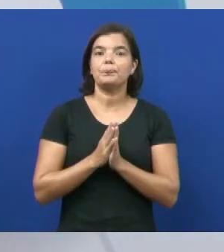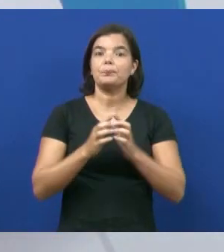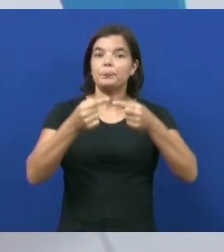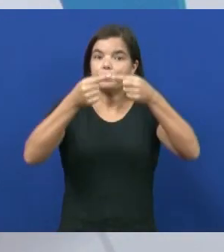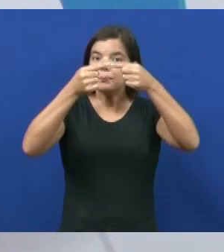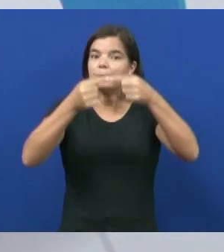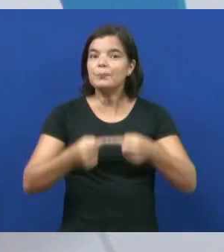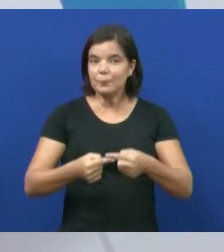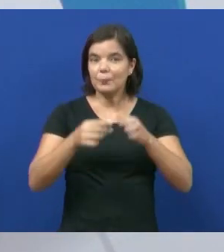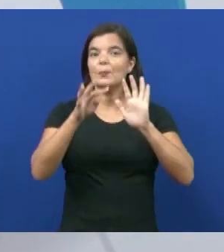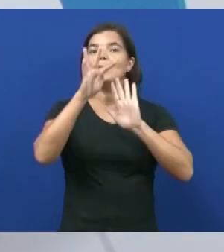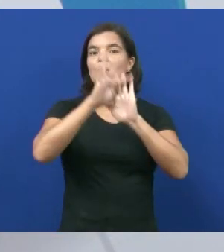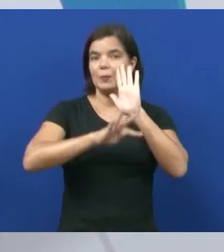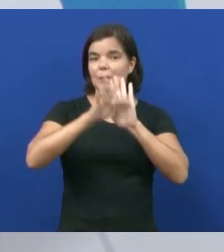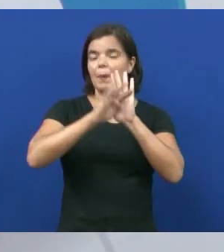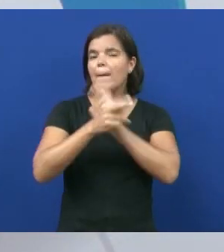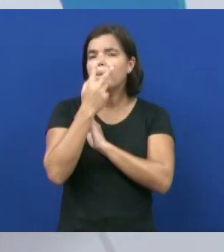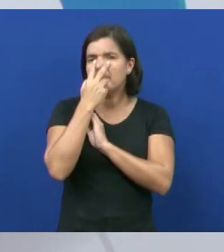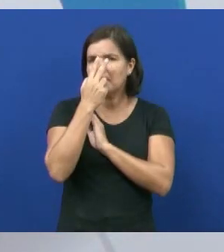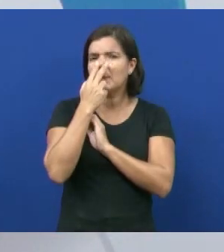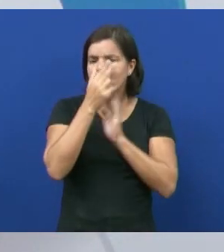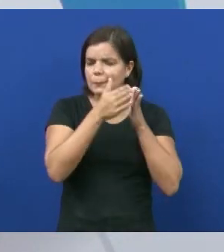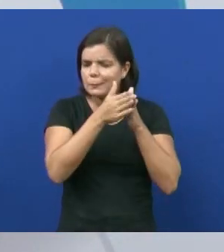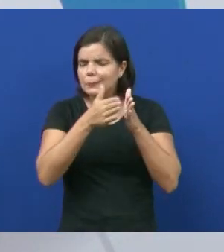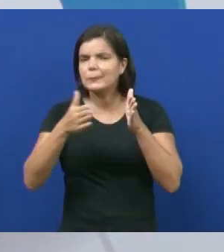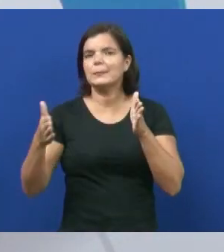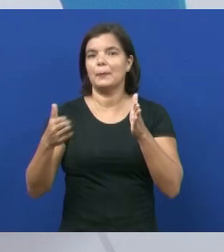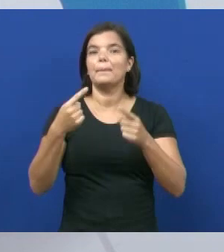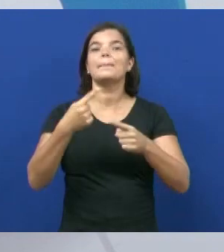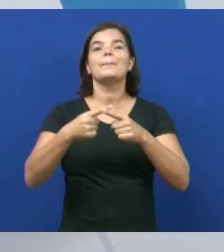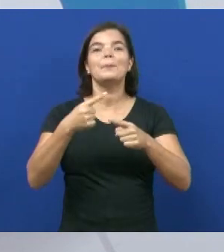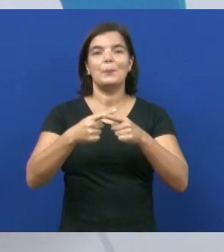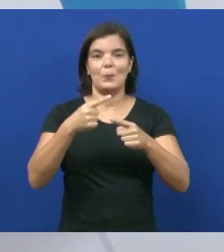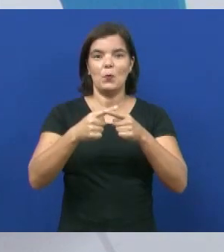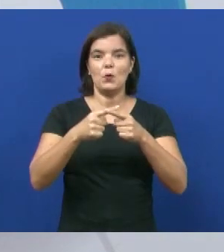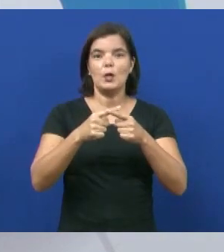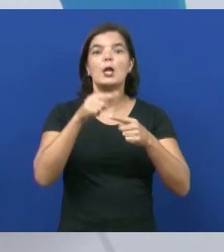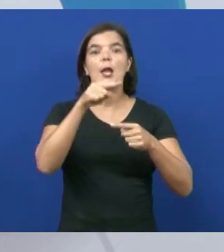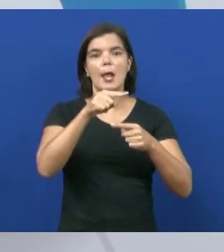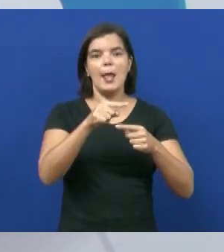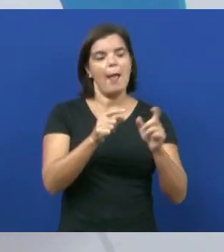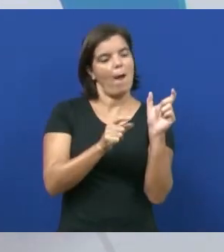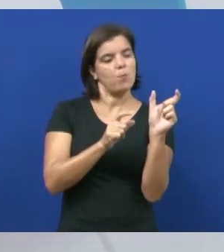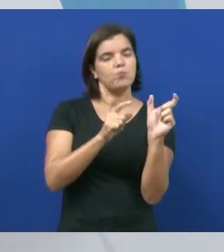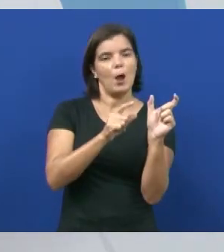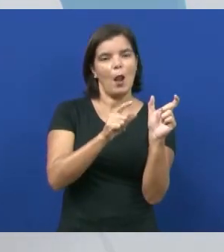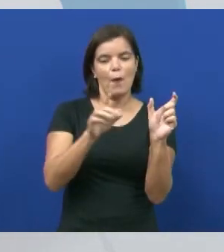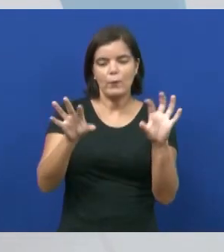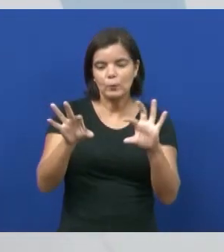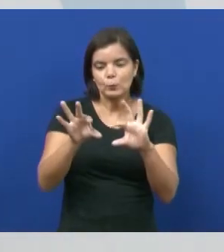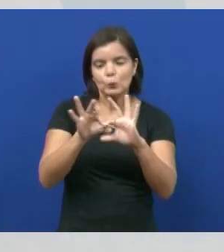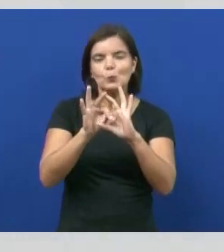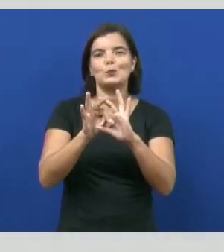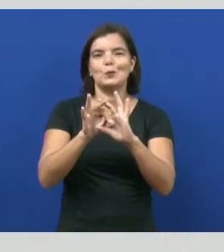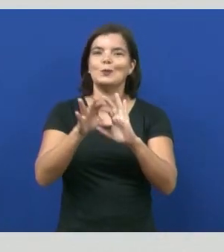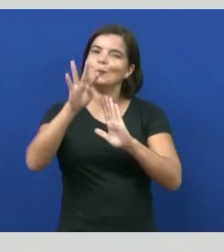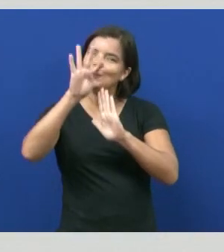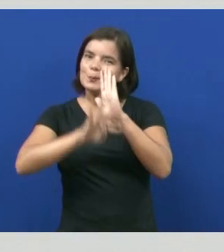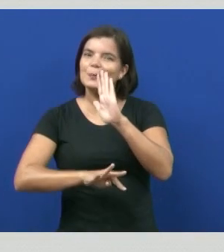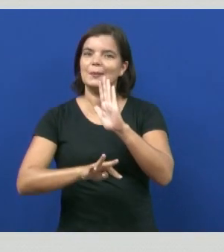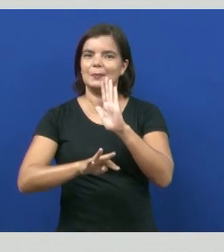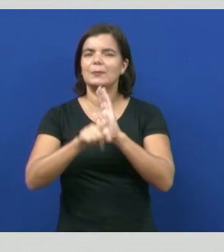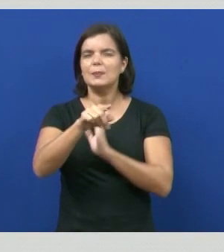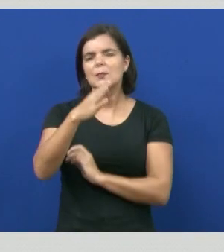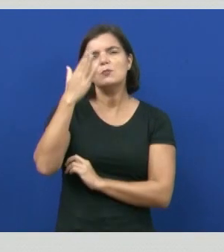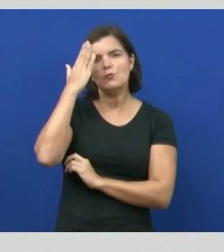coesão textual, ela se parece muito com esse processo, porque é o fio que conecta as partes de um tecido ao tecido textual.